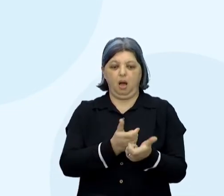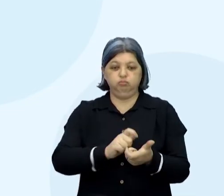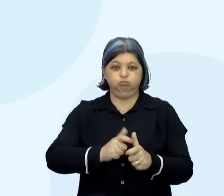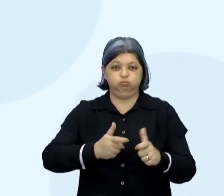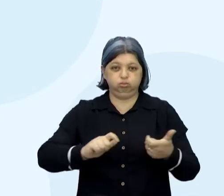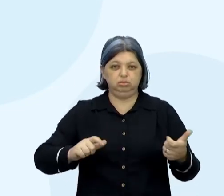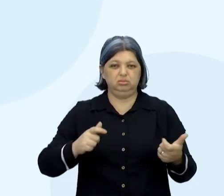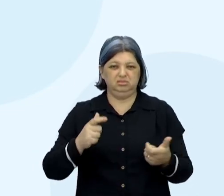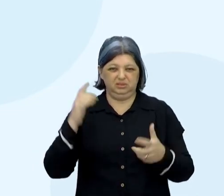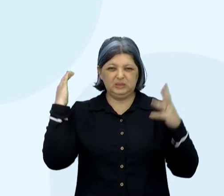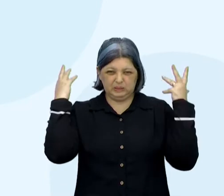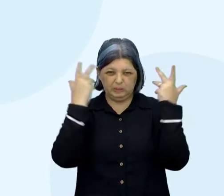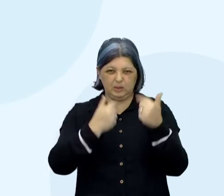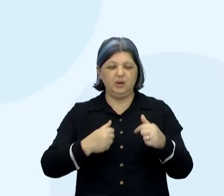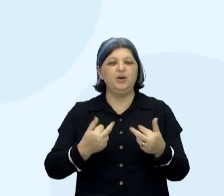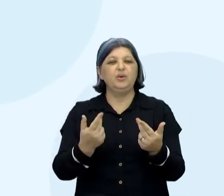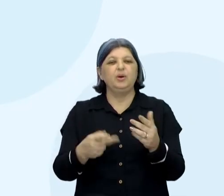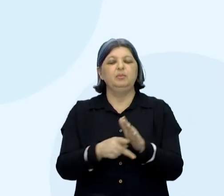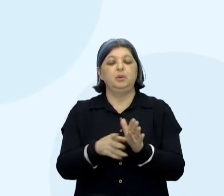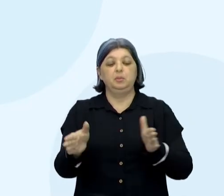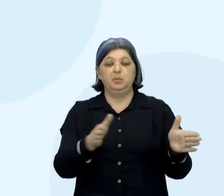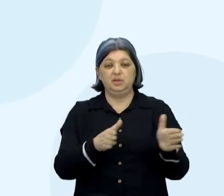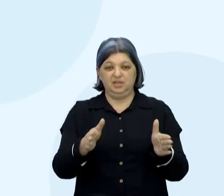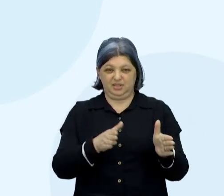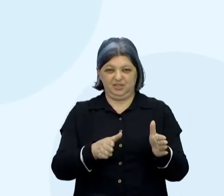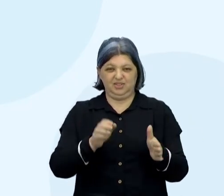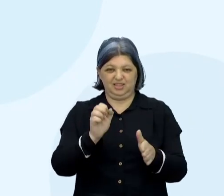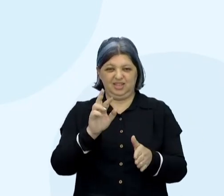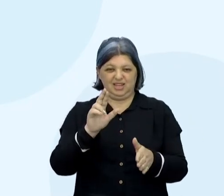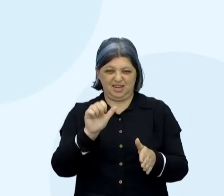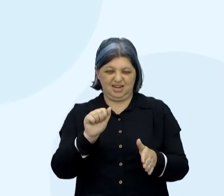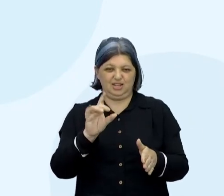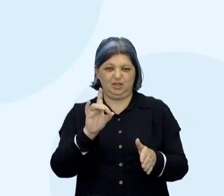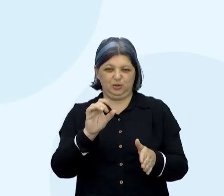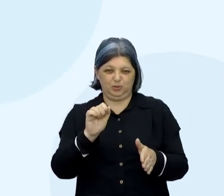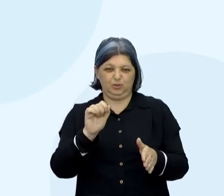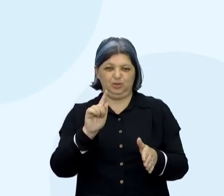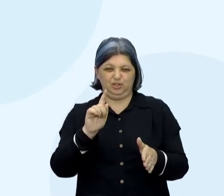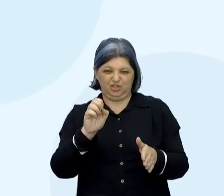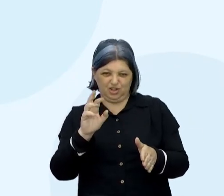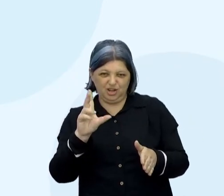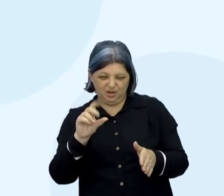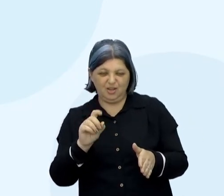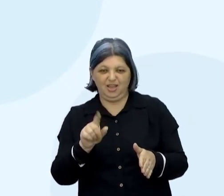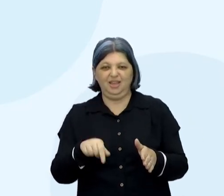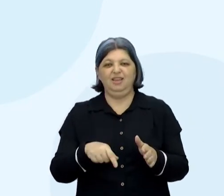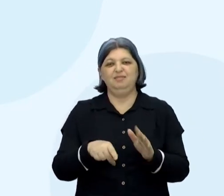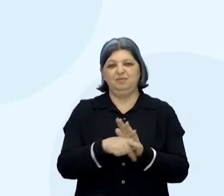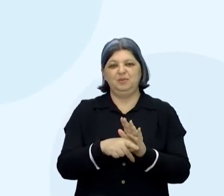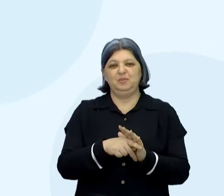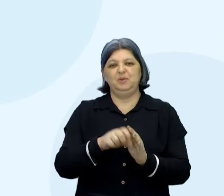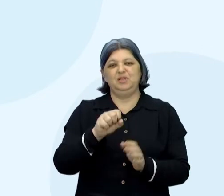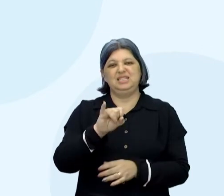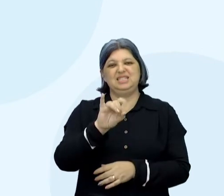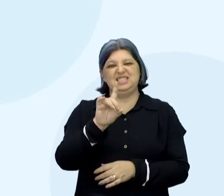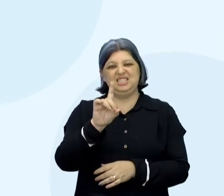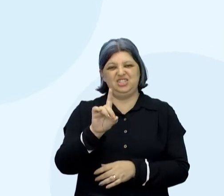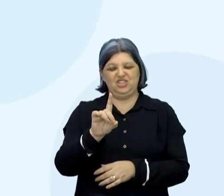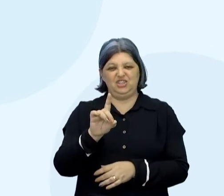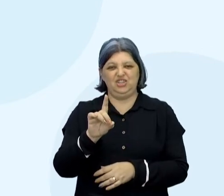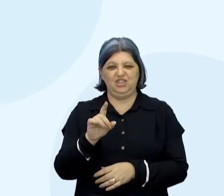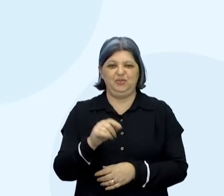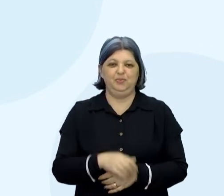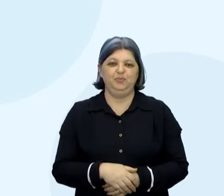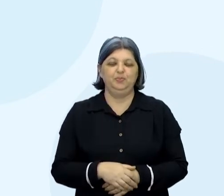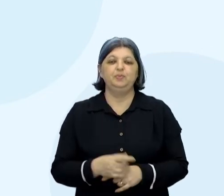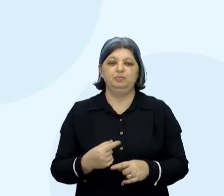que aparece lá naquele filme da Era do Gelo, que é o Sigrid da Era do Gelo. Isso, é bem legal esse filme. Tá? Então, nós tínhamos as